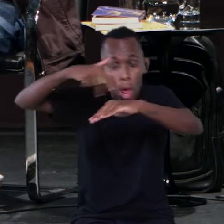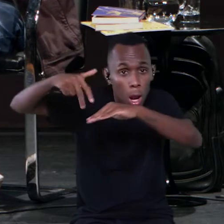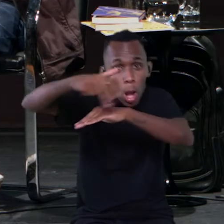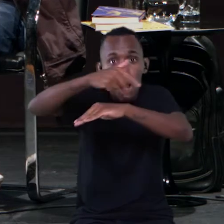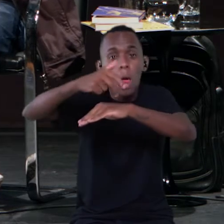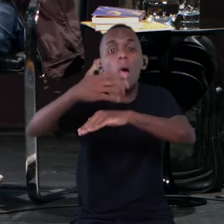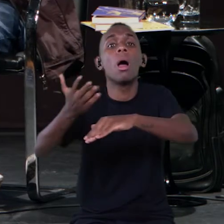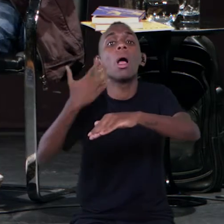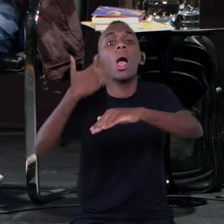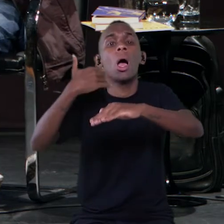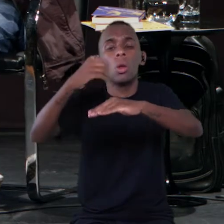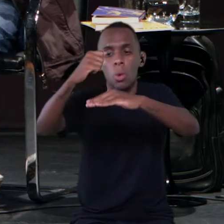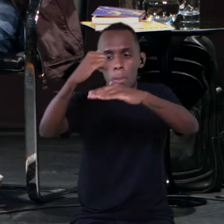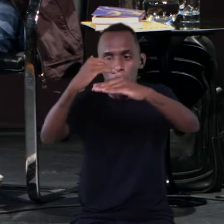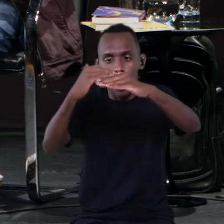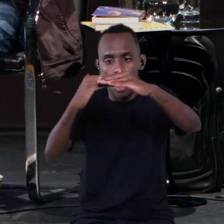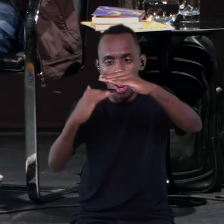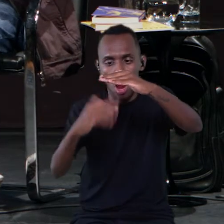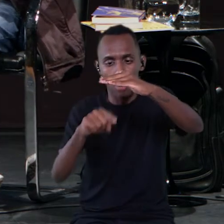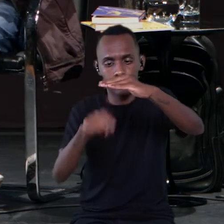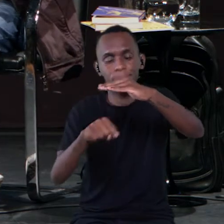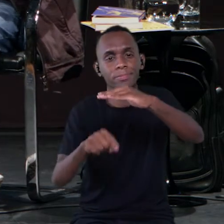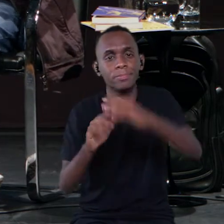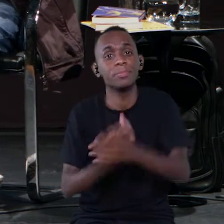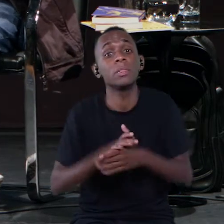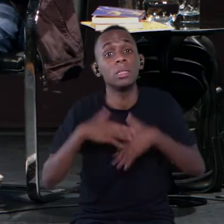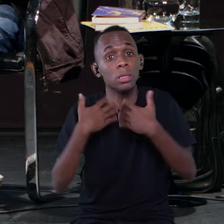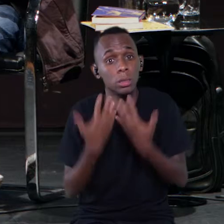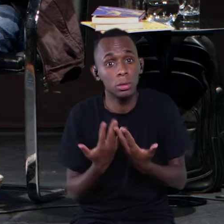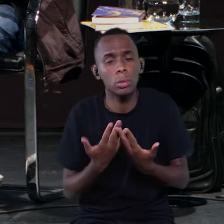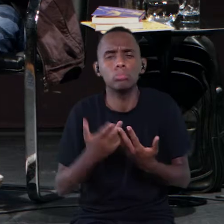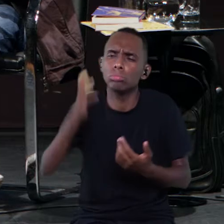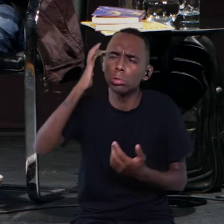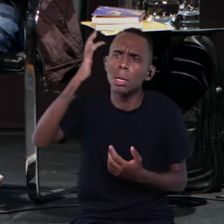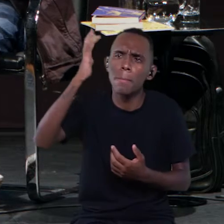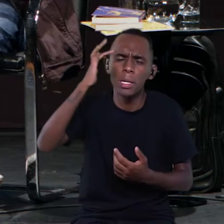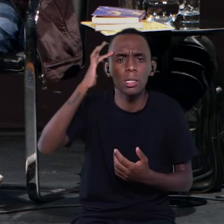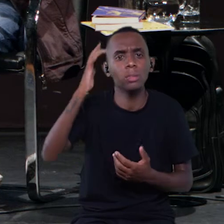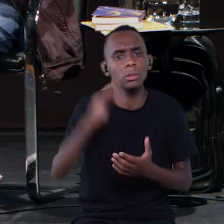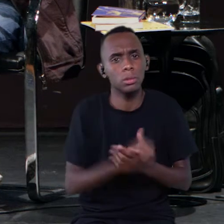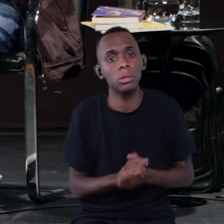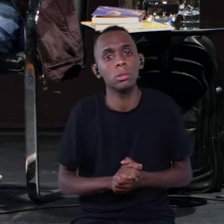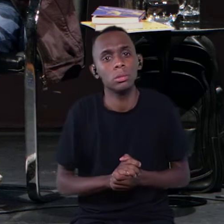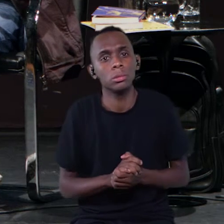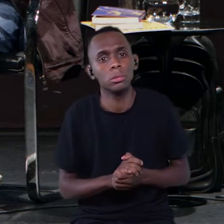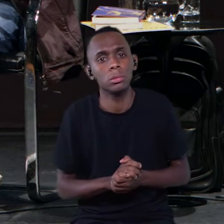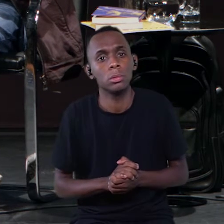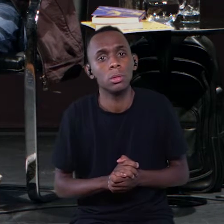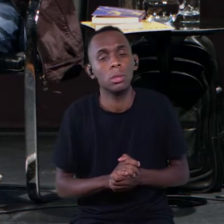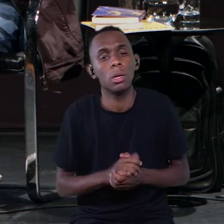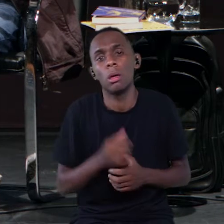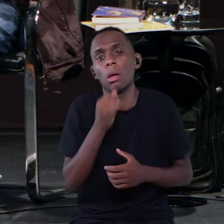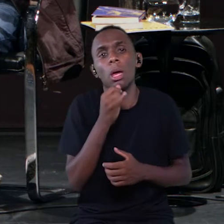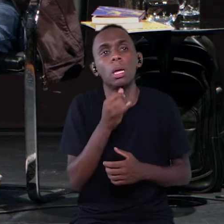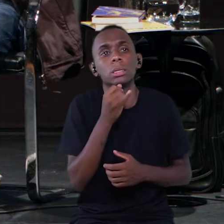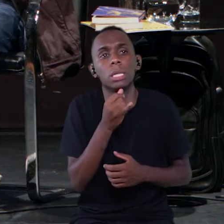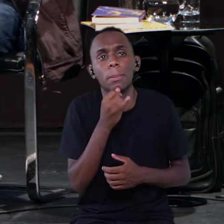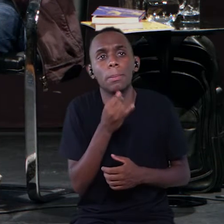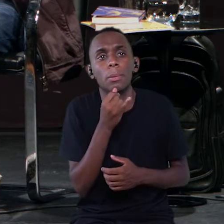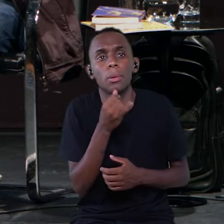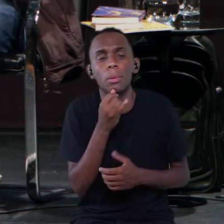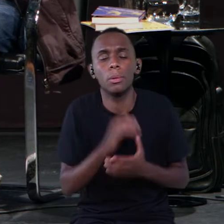Não, esse é um dado, por exemplo, que a historiografia das mentalidades levaria em conta, né? Isso está repleto. Você pega, por exemplo,